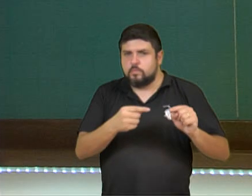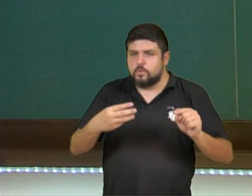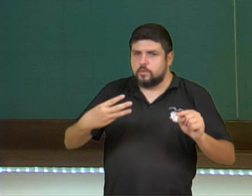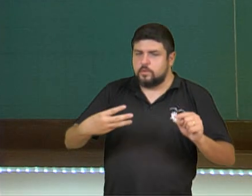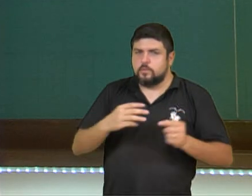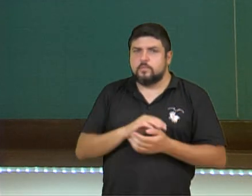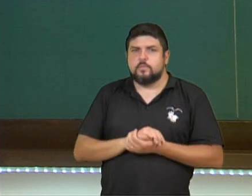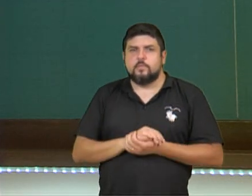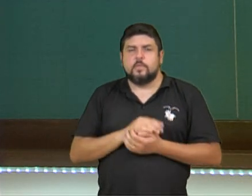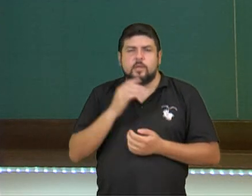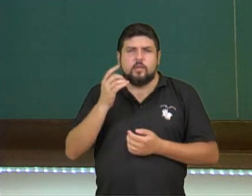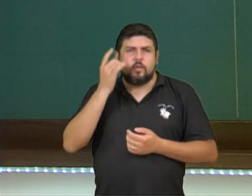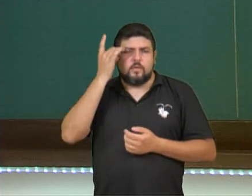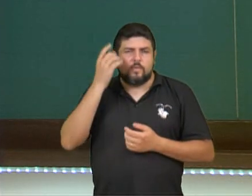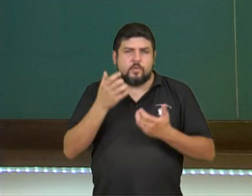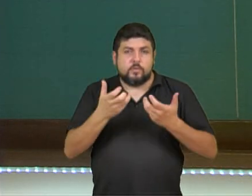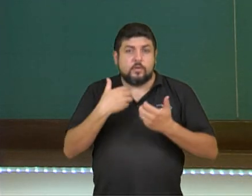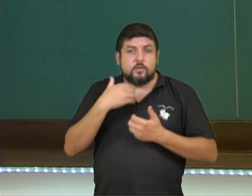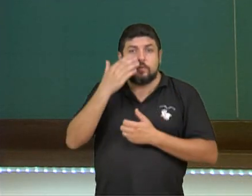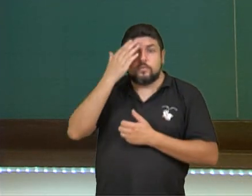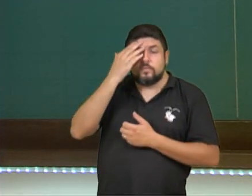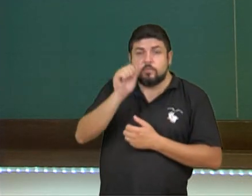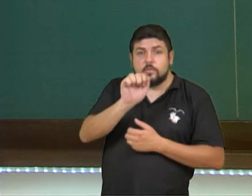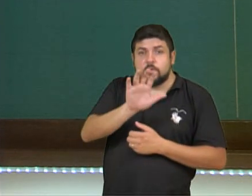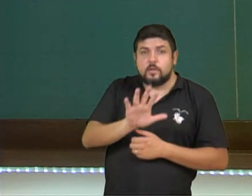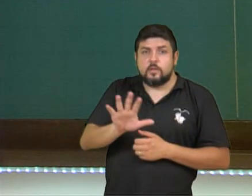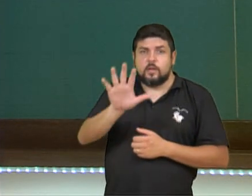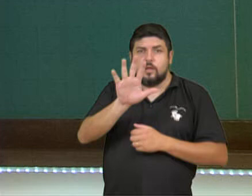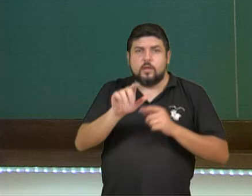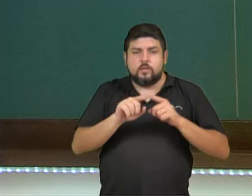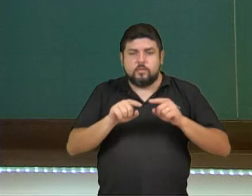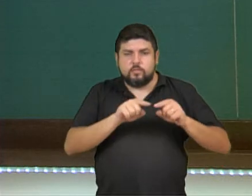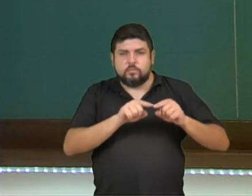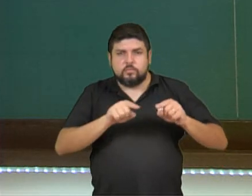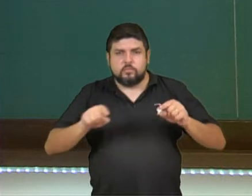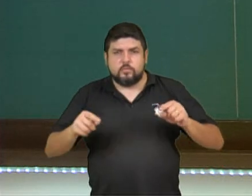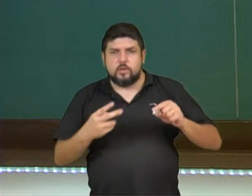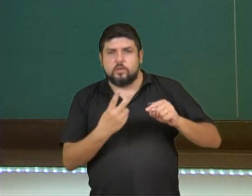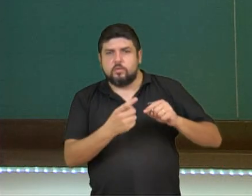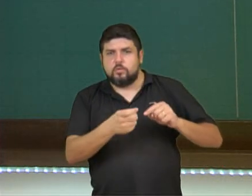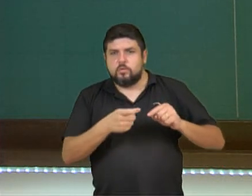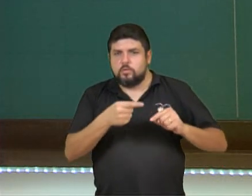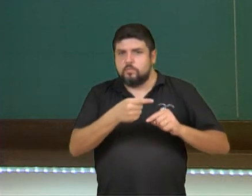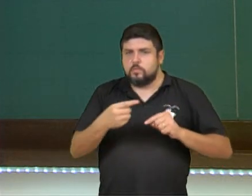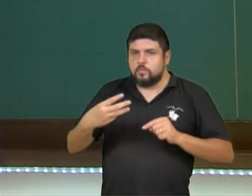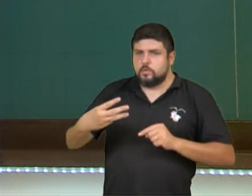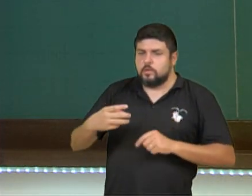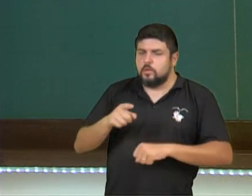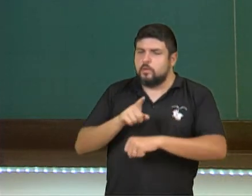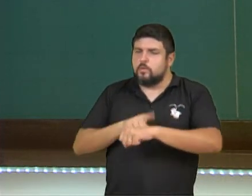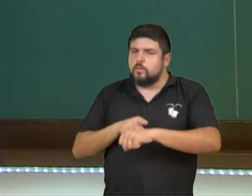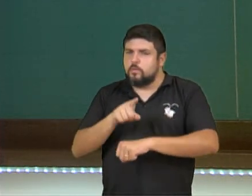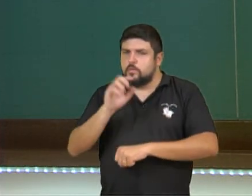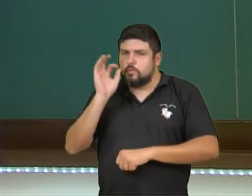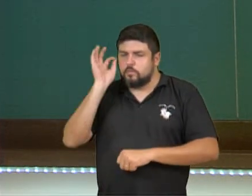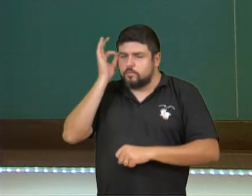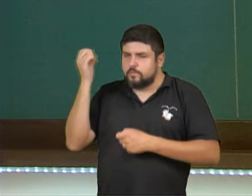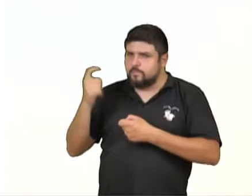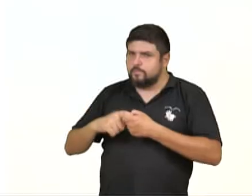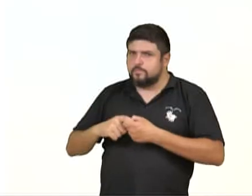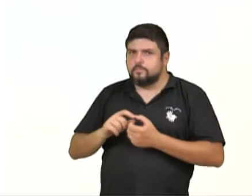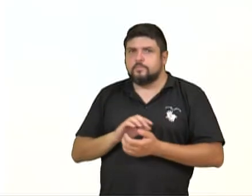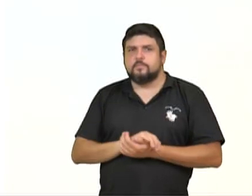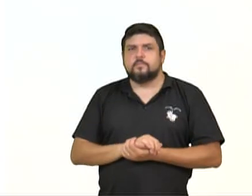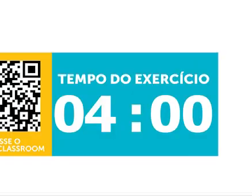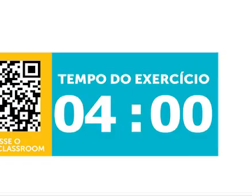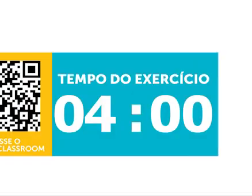tá fácil, né? Eu só quero a área desse quadrado, sendo que o ladinho dele mede 2x menos 3. Eu vou dar um tempo para você pensar e já volto.